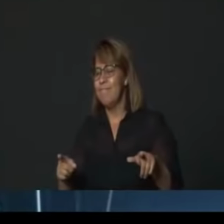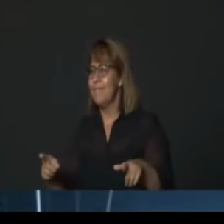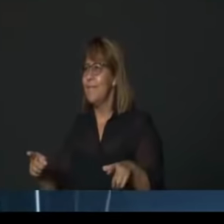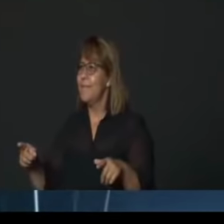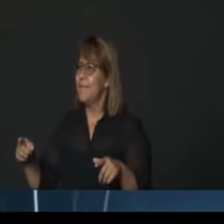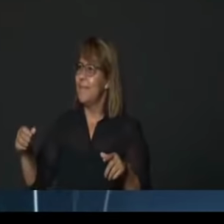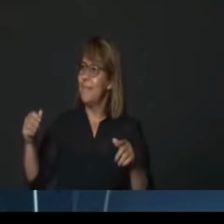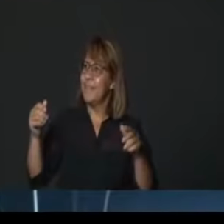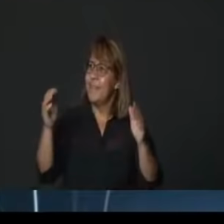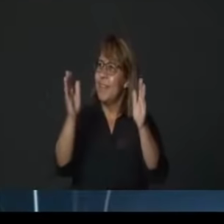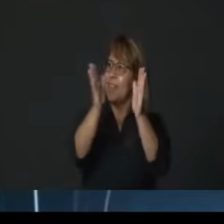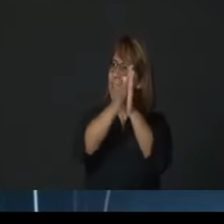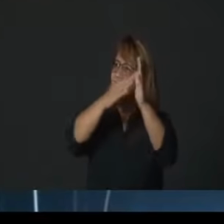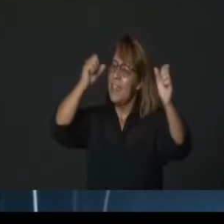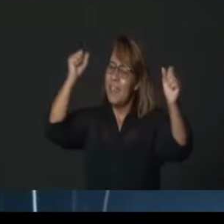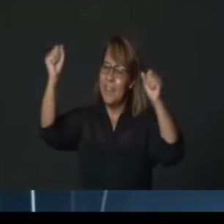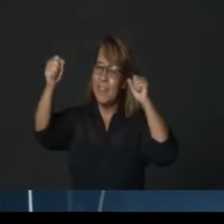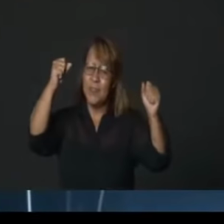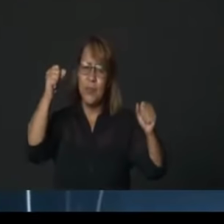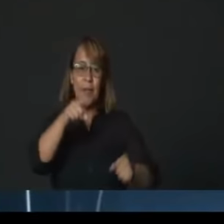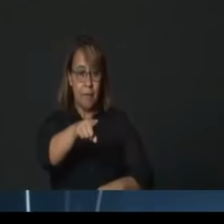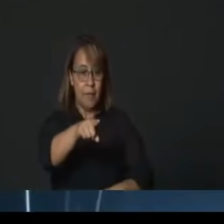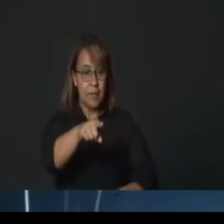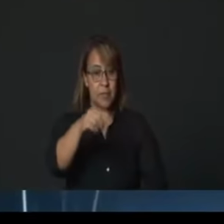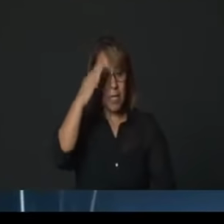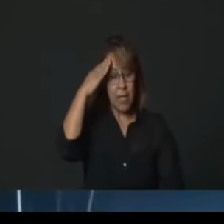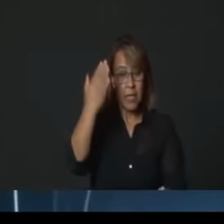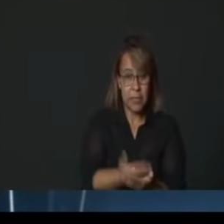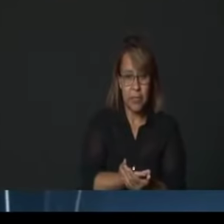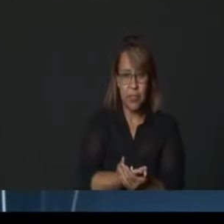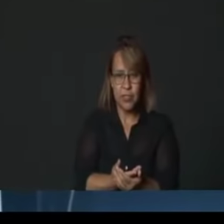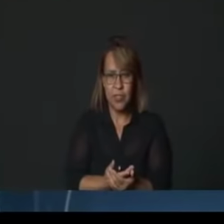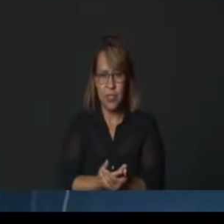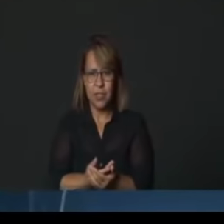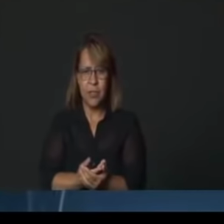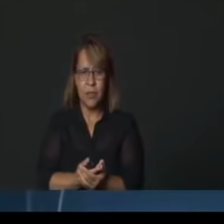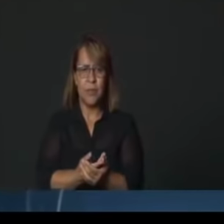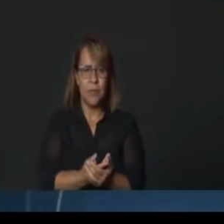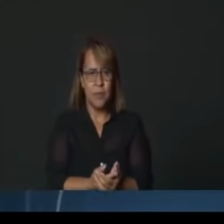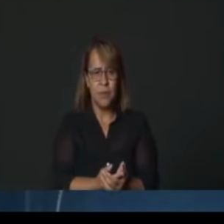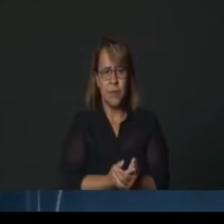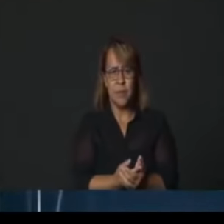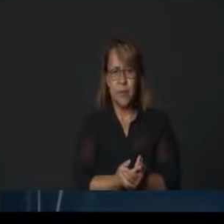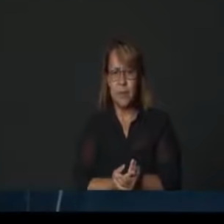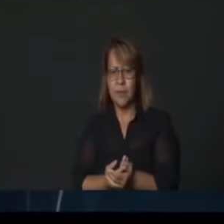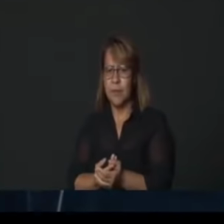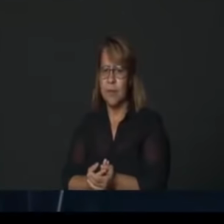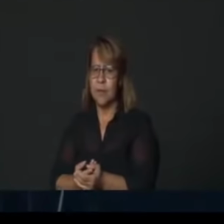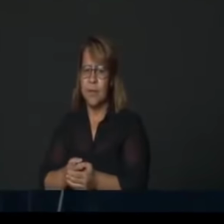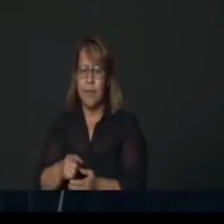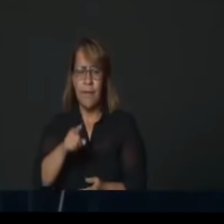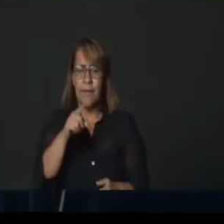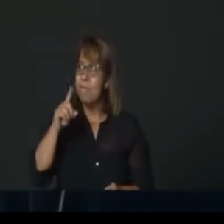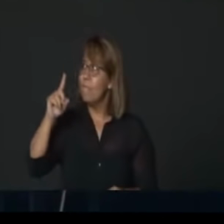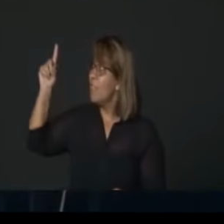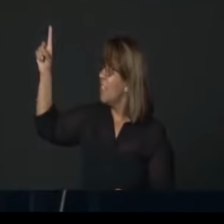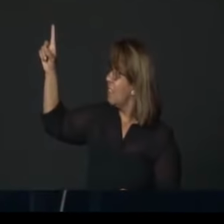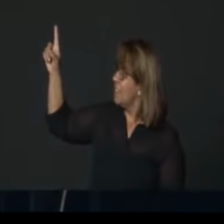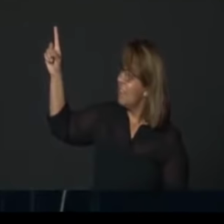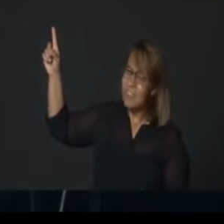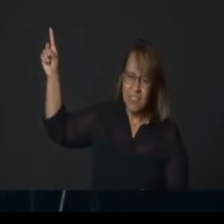Ouça a voz de Deus falando com você aí. Olha, Deus diz, eu pego